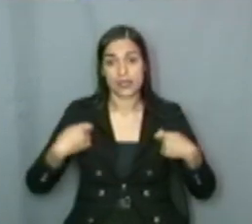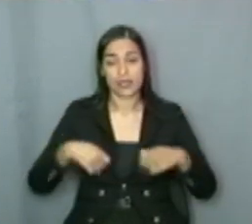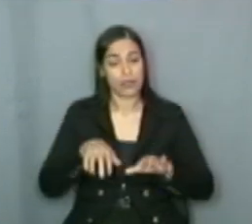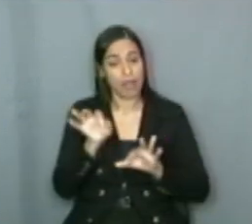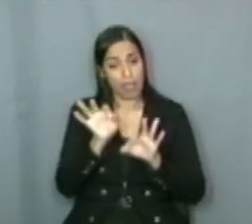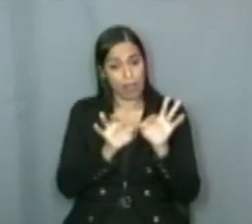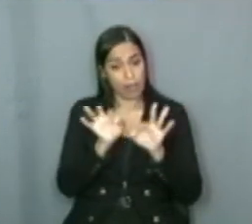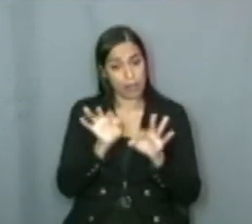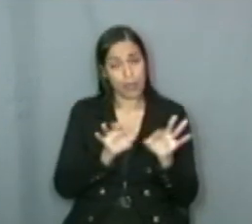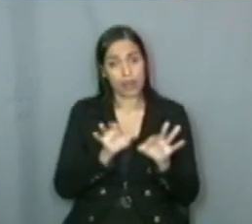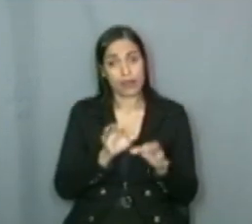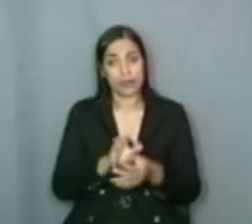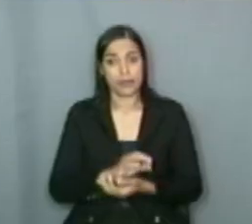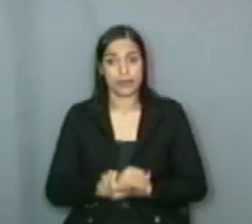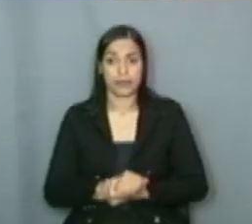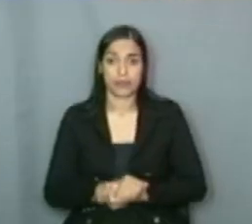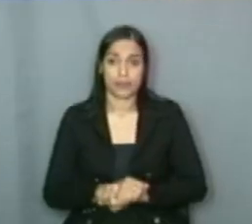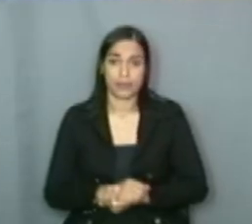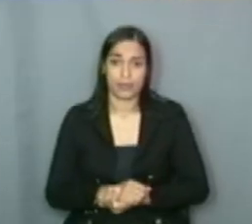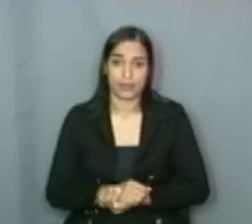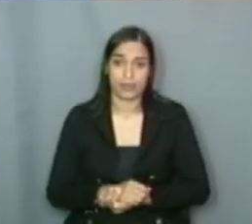arrumar.